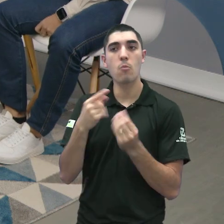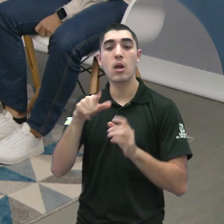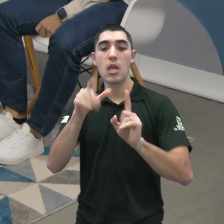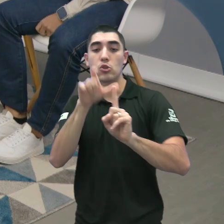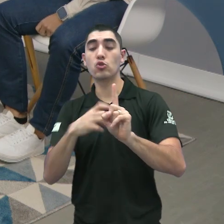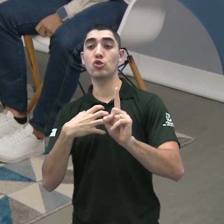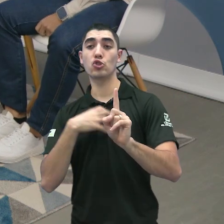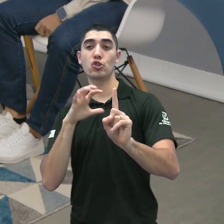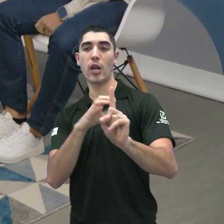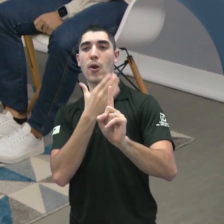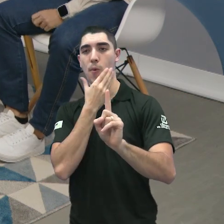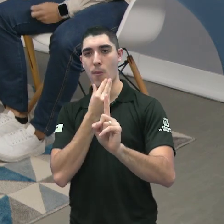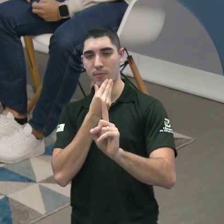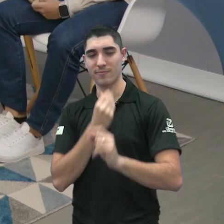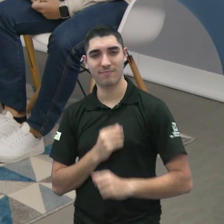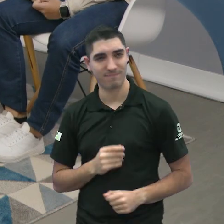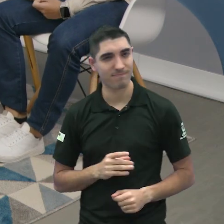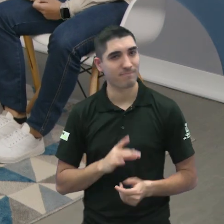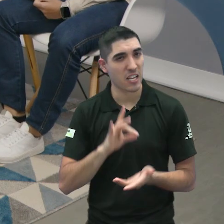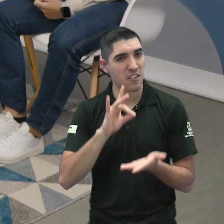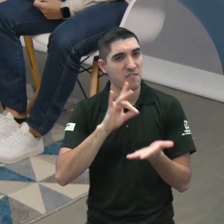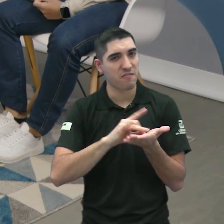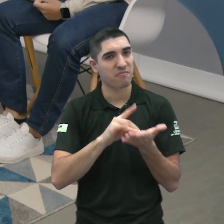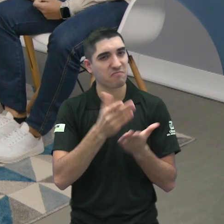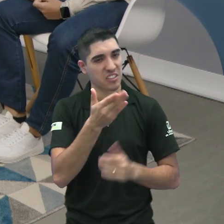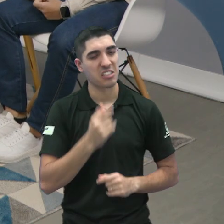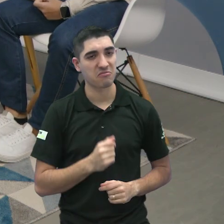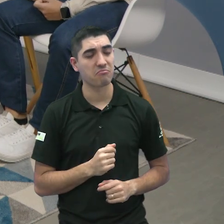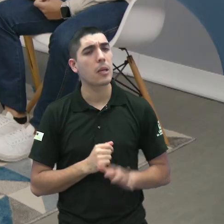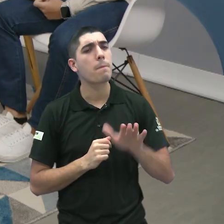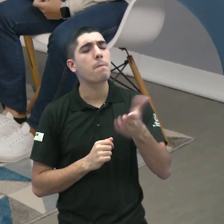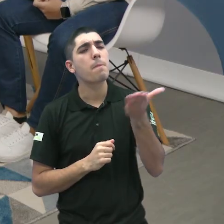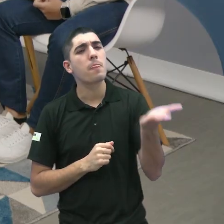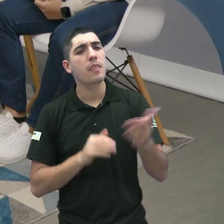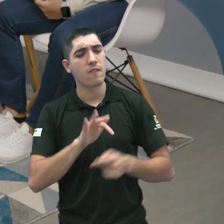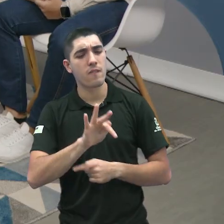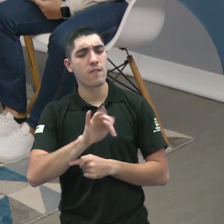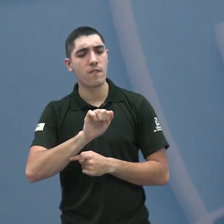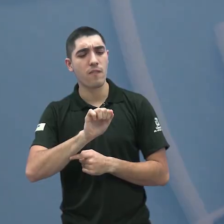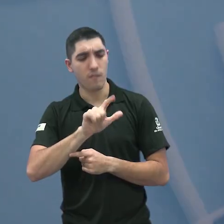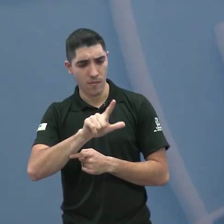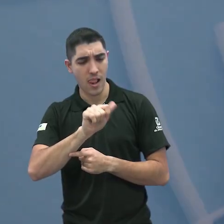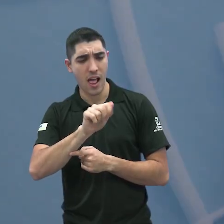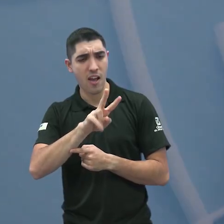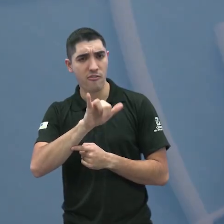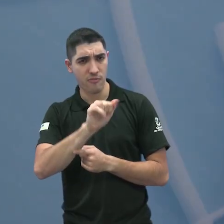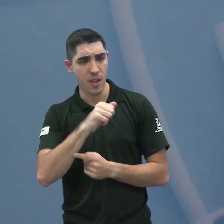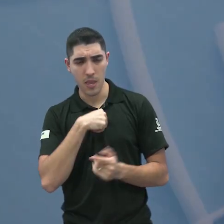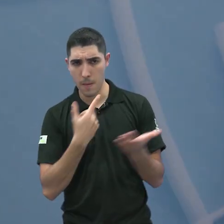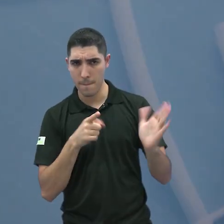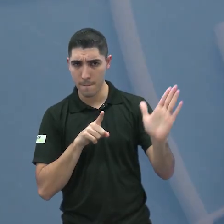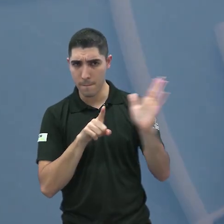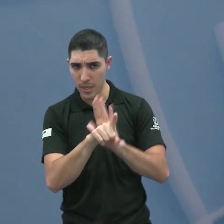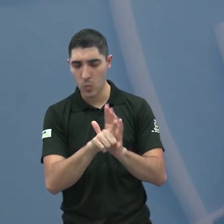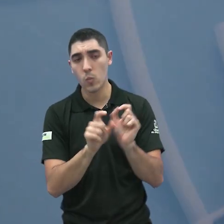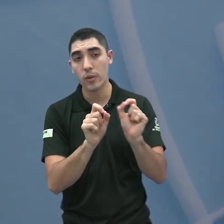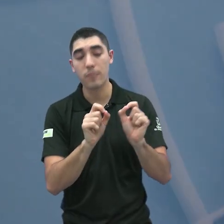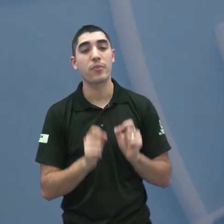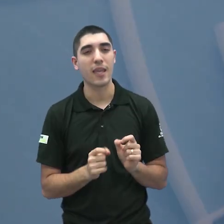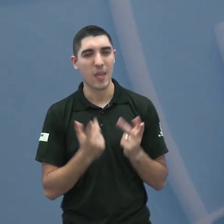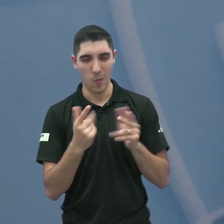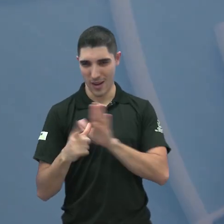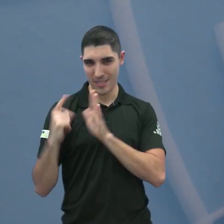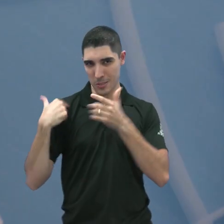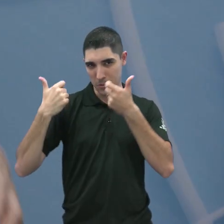Né? Sem dúvida. E Flávia, eu vou trazer para você primeiramente a pergunta que eu fiz na nossa introdução. Né? A gente precisa,